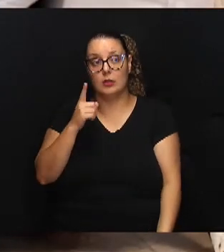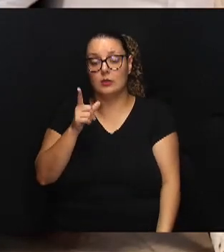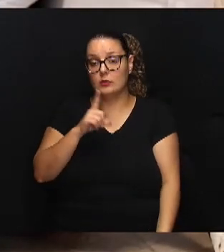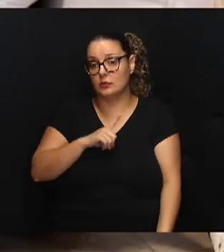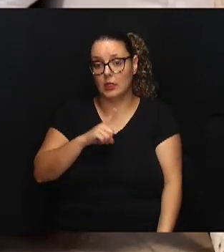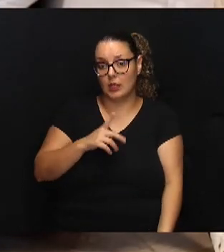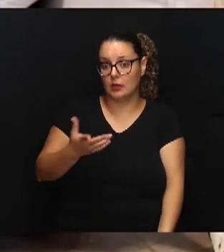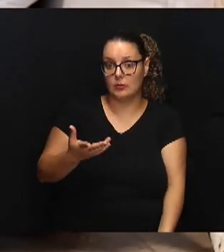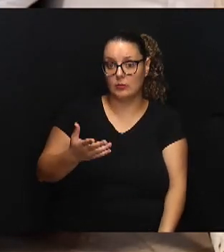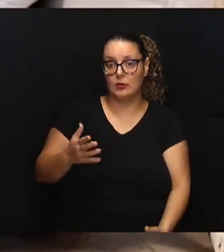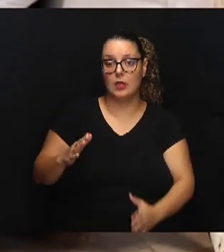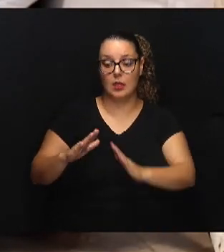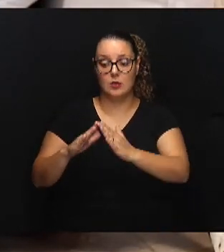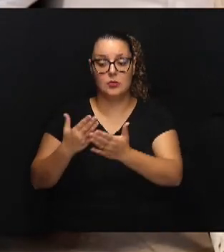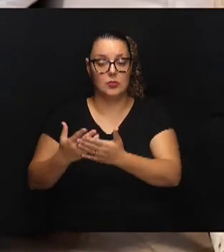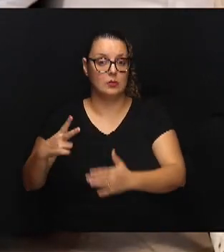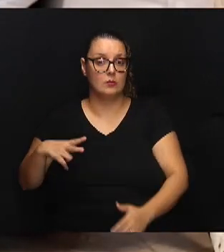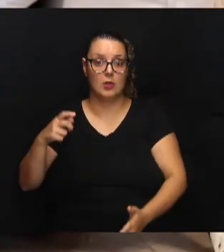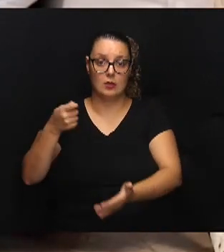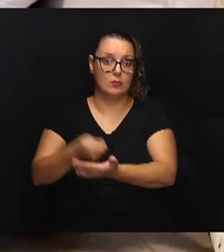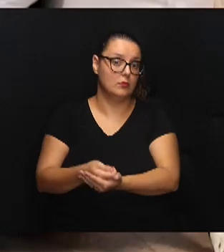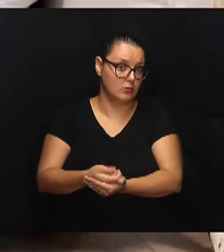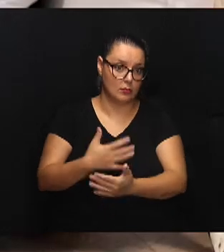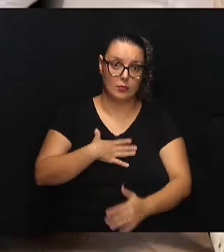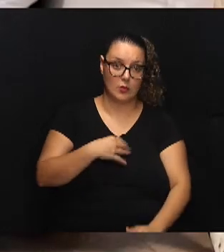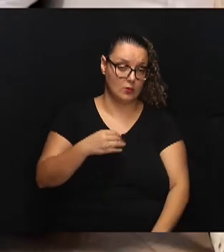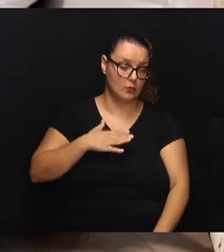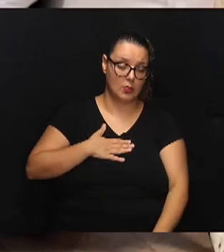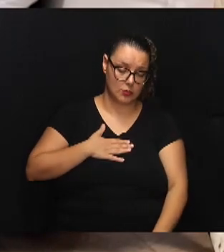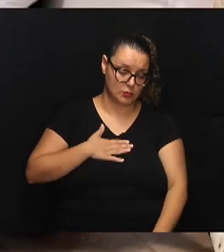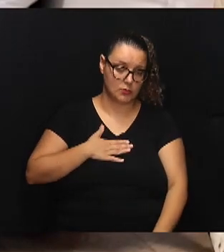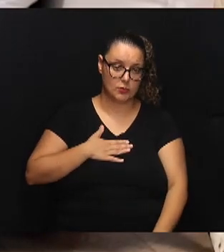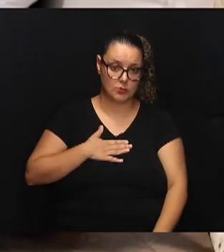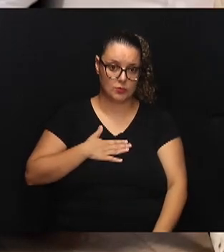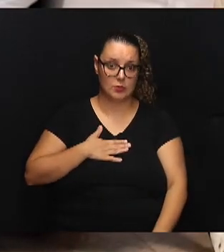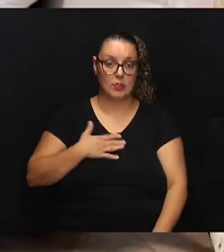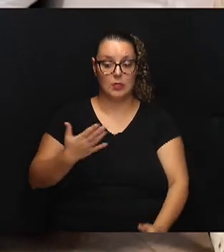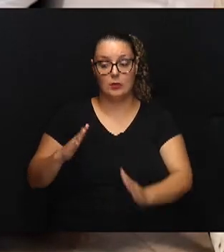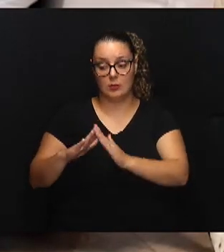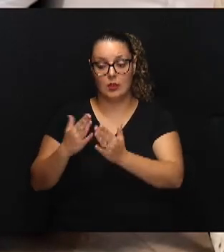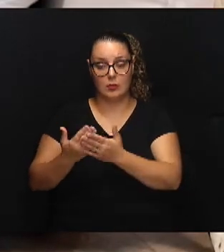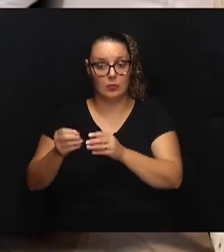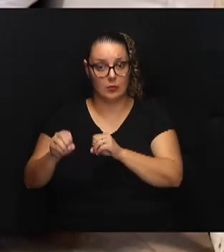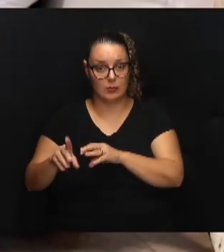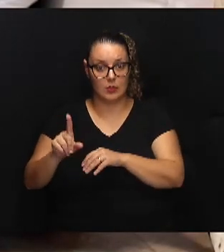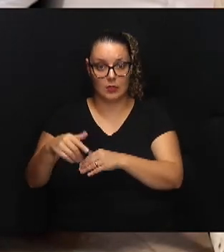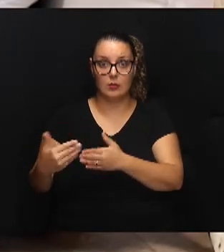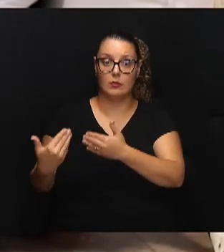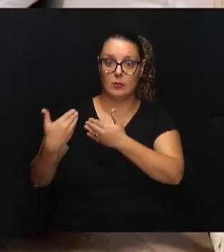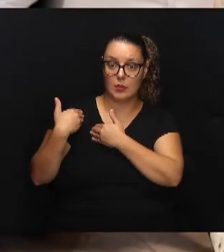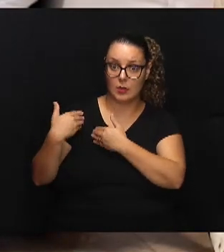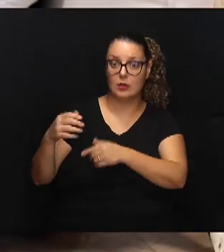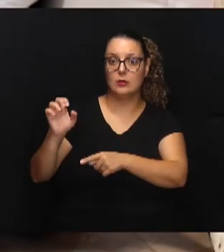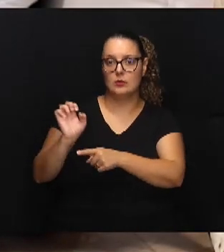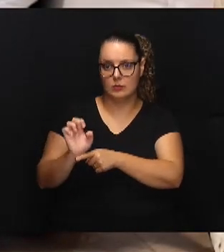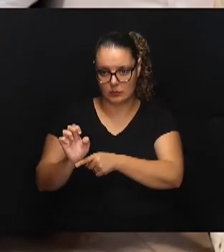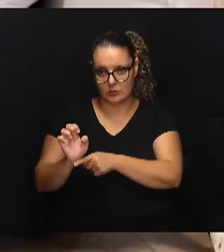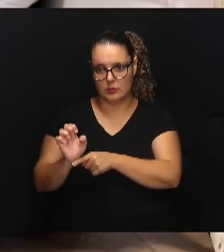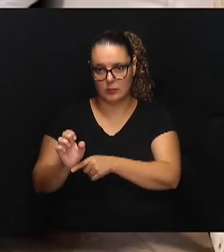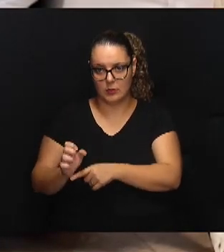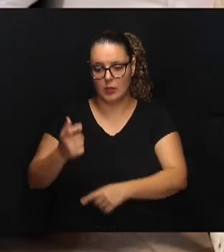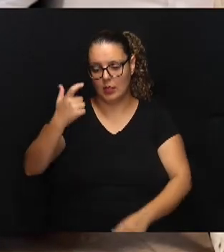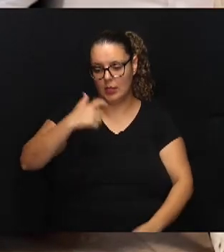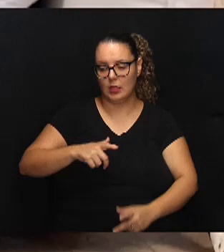exemplo, escola particular que eu pago para os meus filhos. Então, a escola, a educação é uma responsabilidade do Estado. como eu